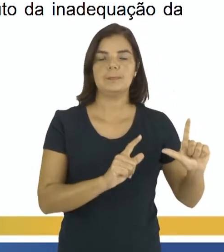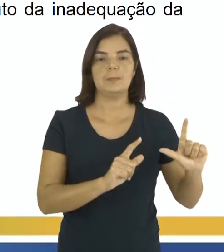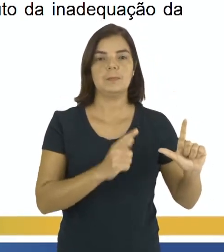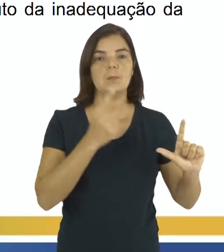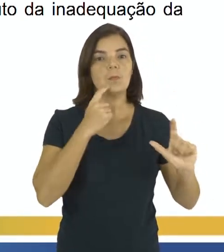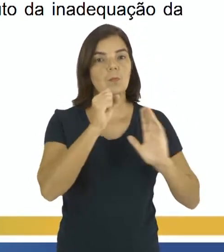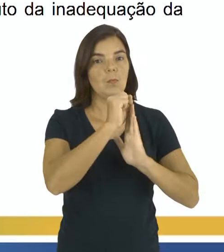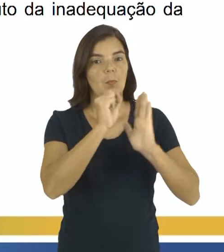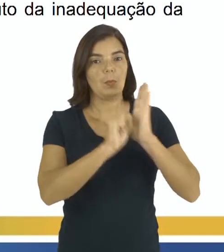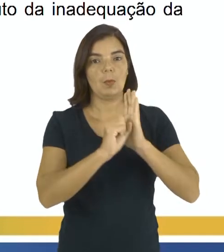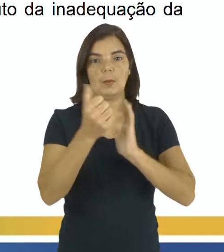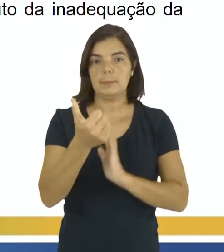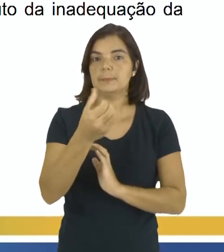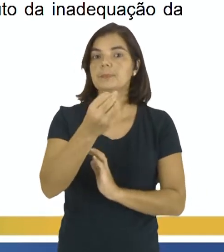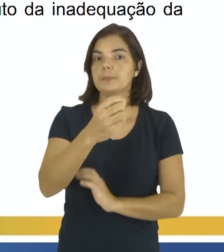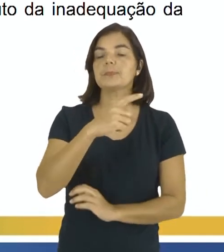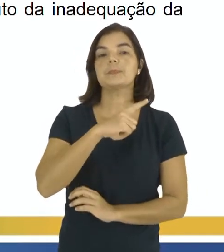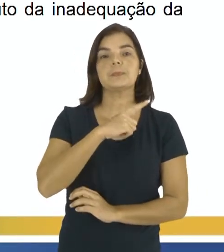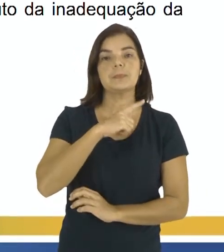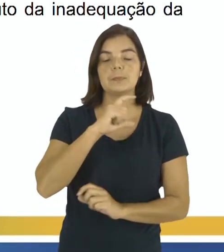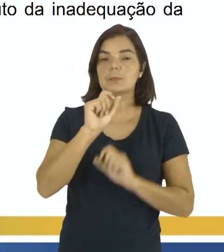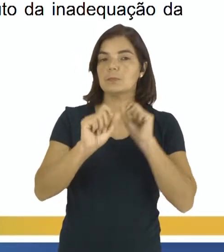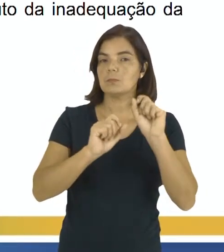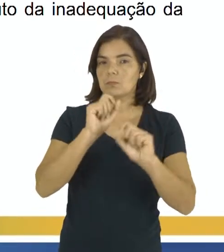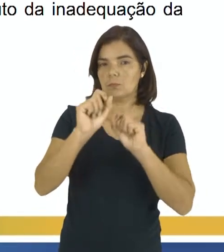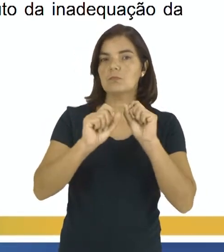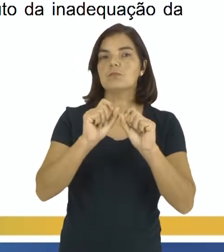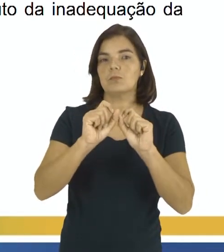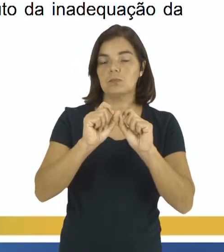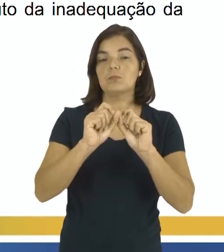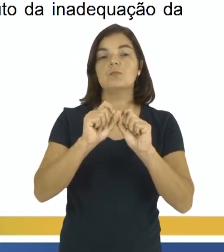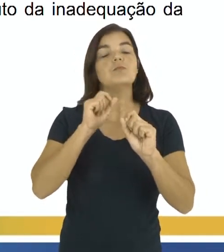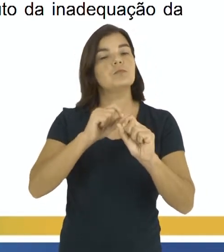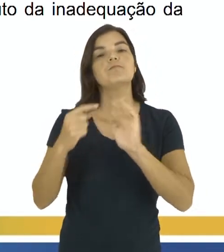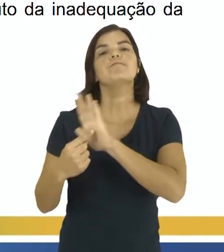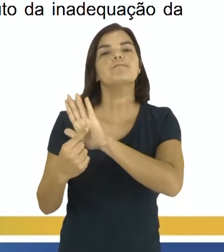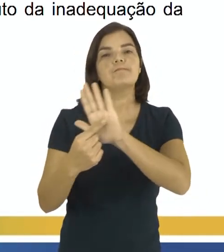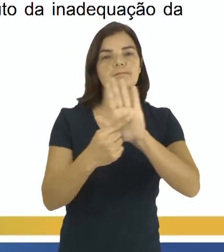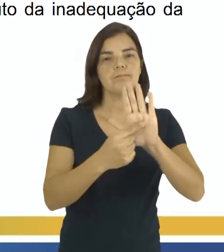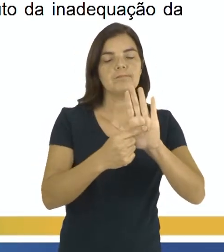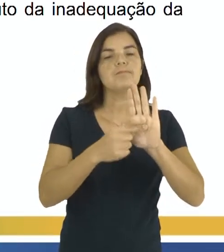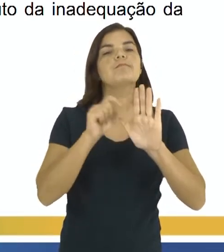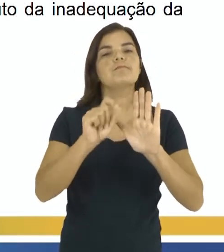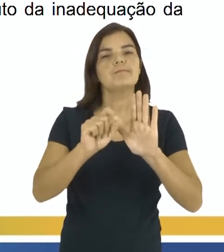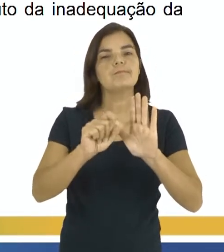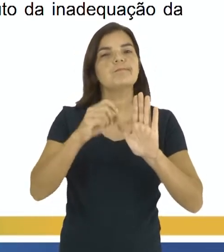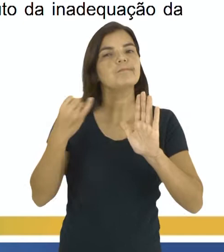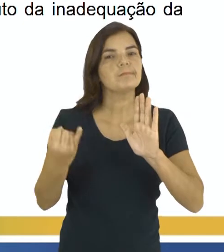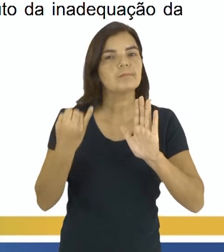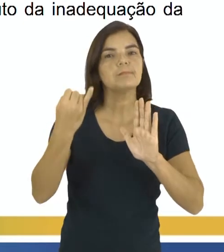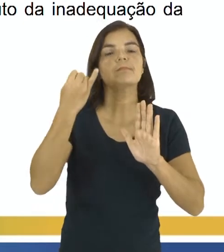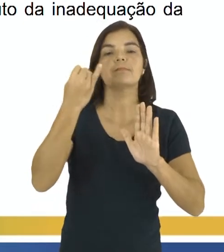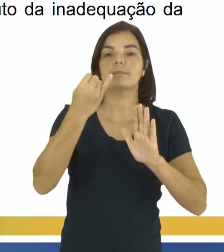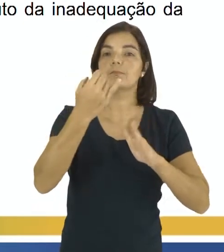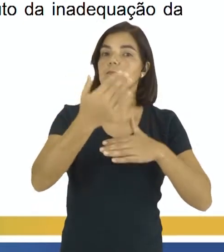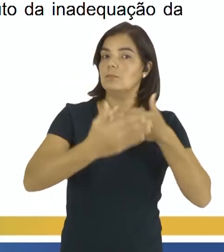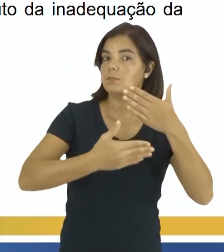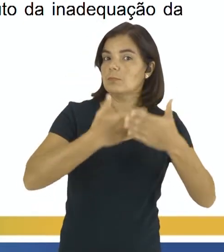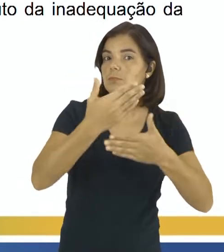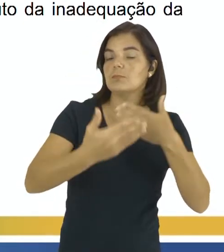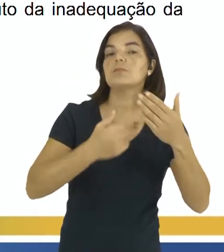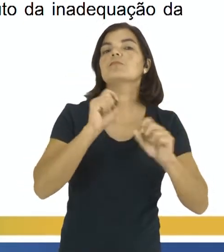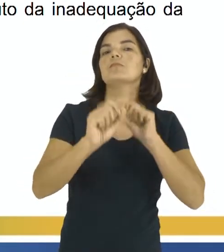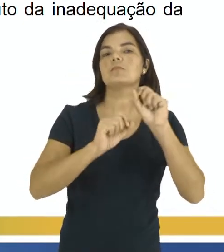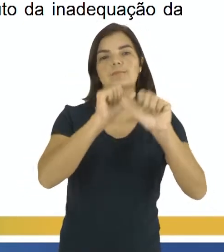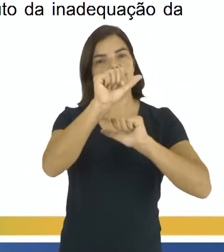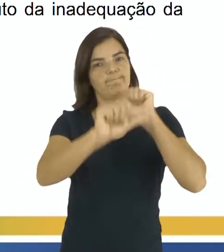O século XVI teve como uma de suas manifestações mais profundas o processo de reformas